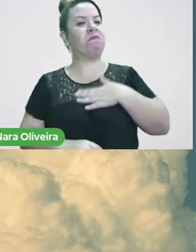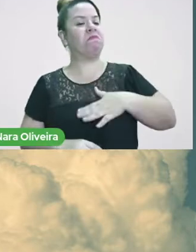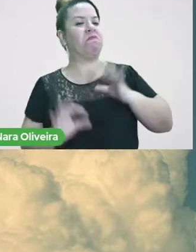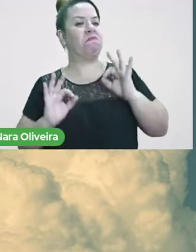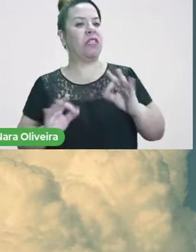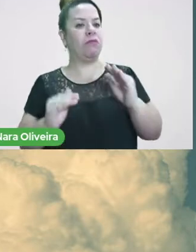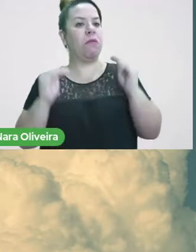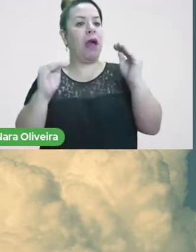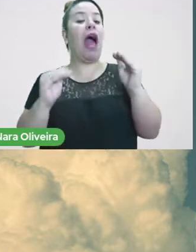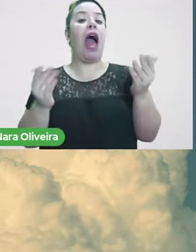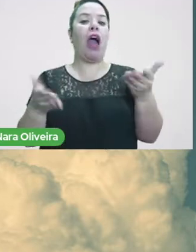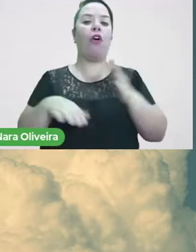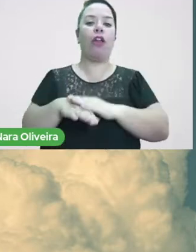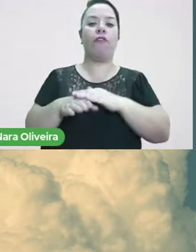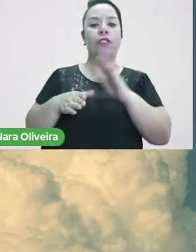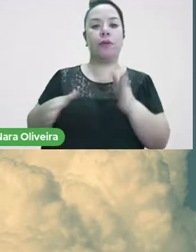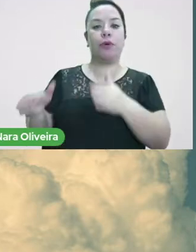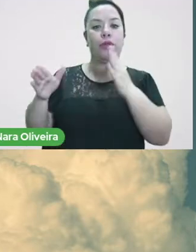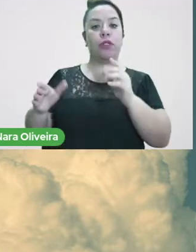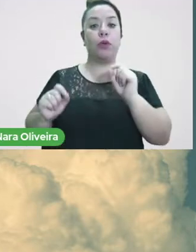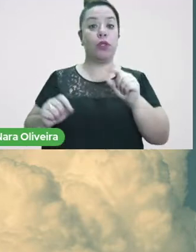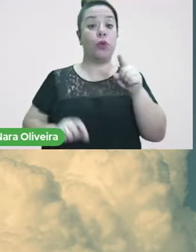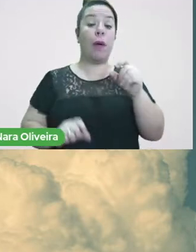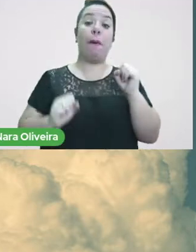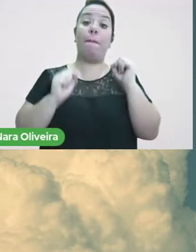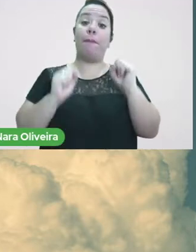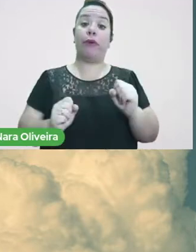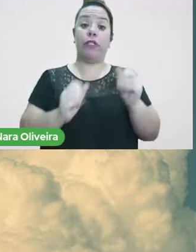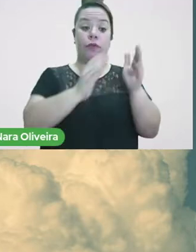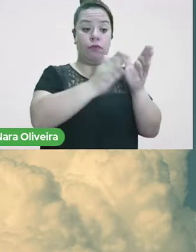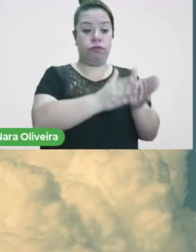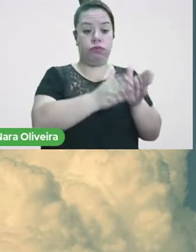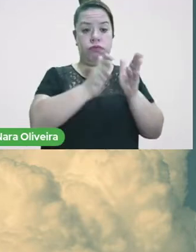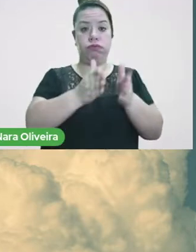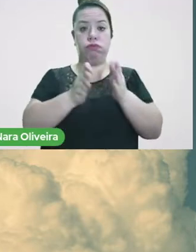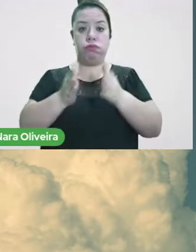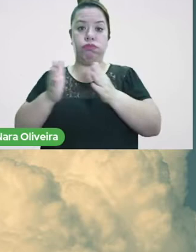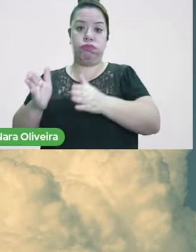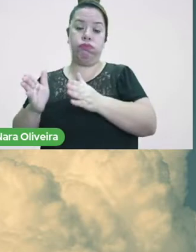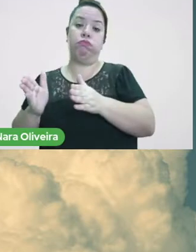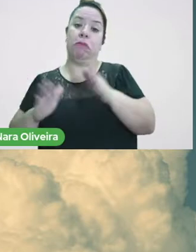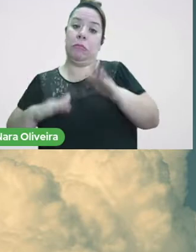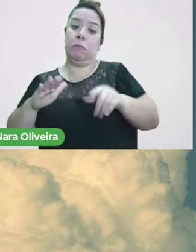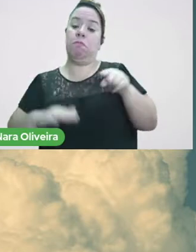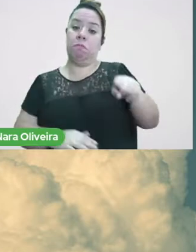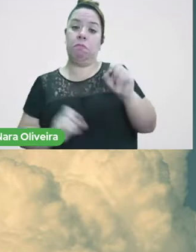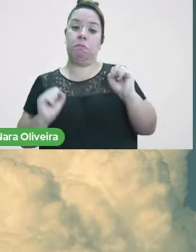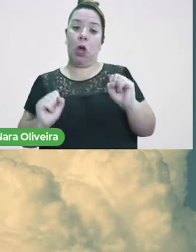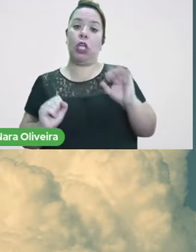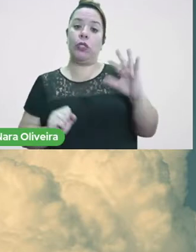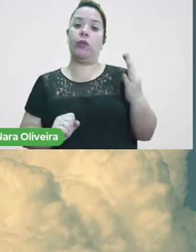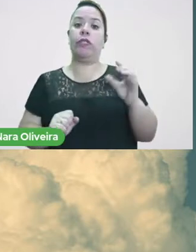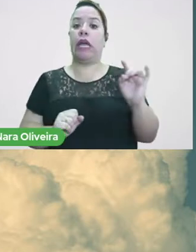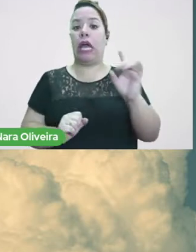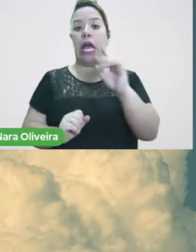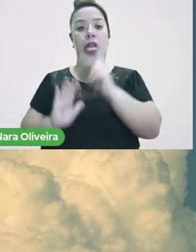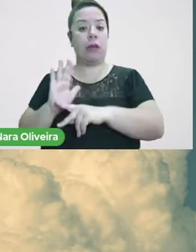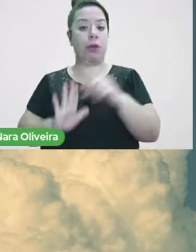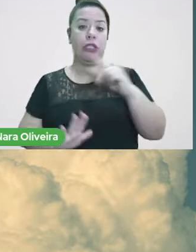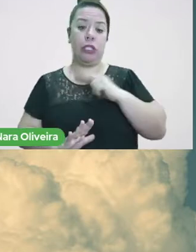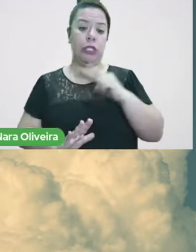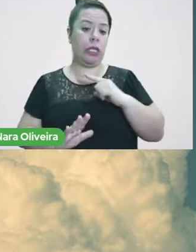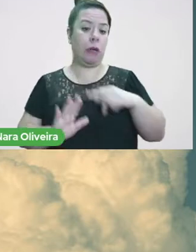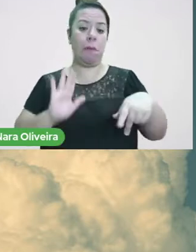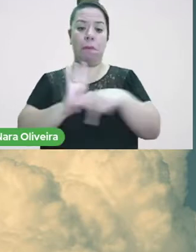tá? Gente, essa é um possível path to production, ok? Cada projeto tem seu path to production. Se o